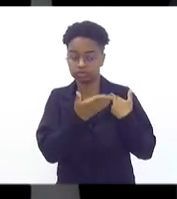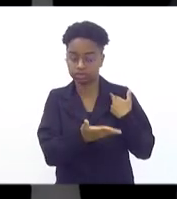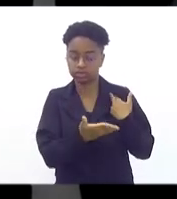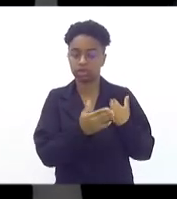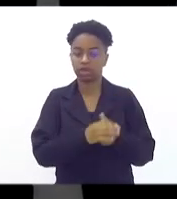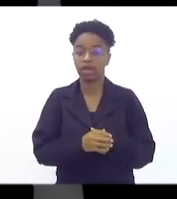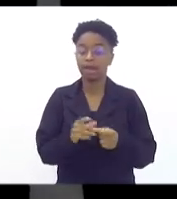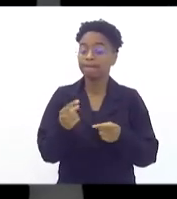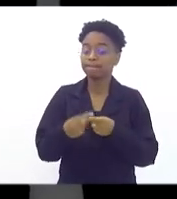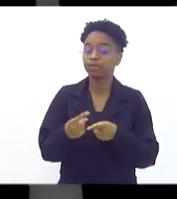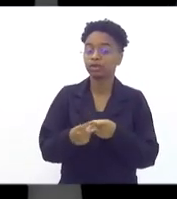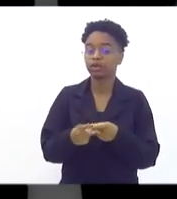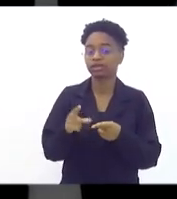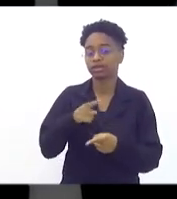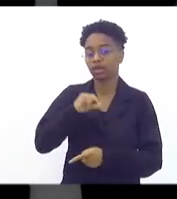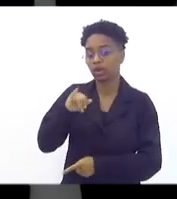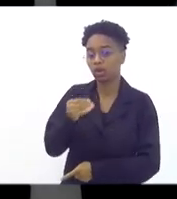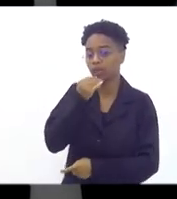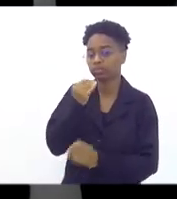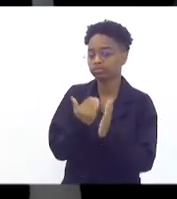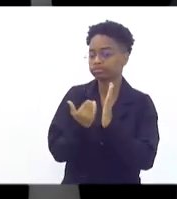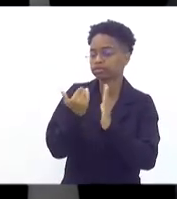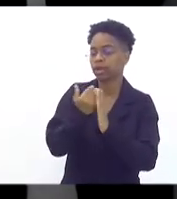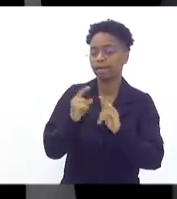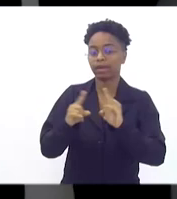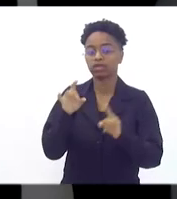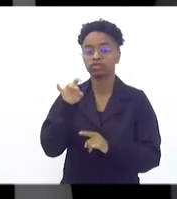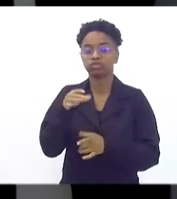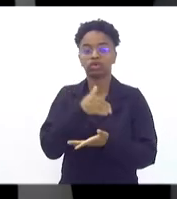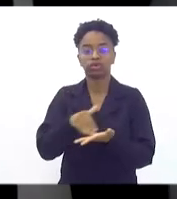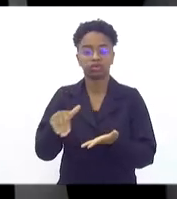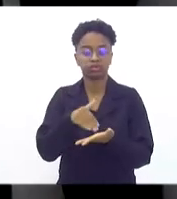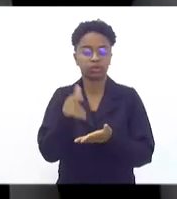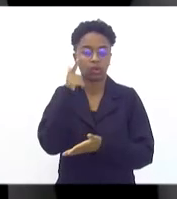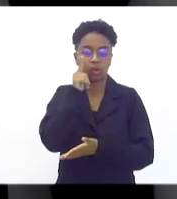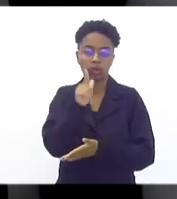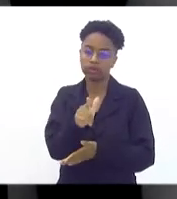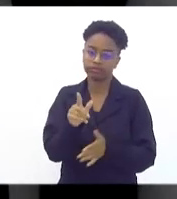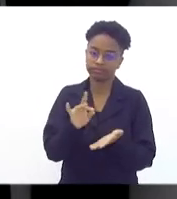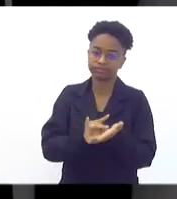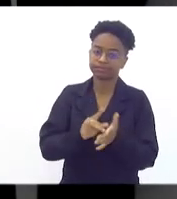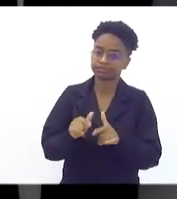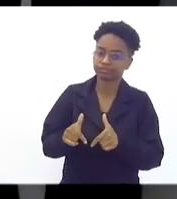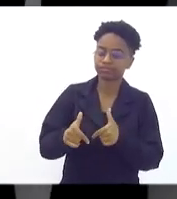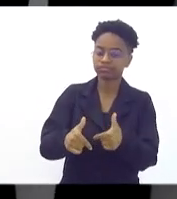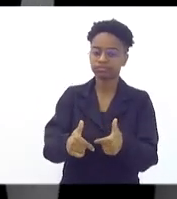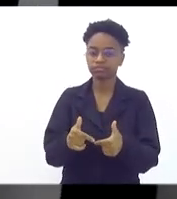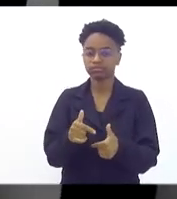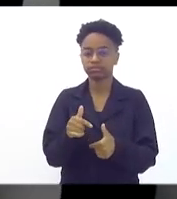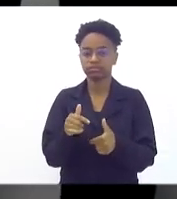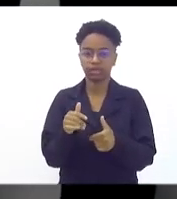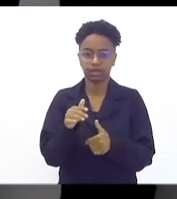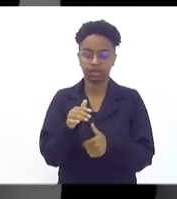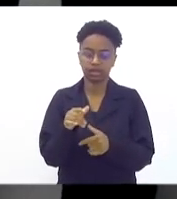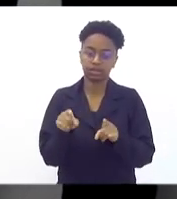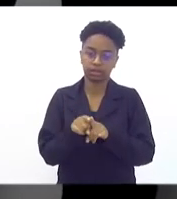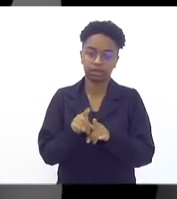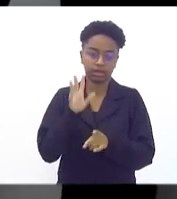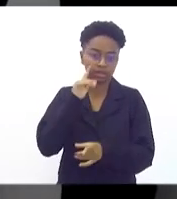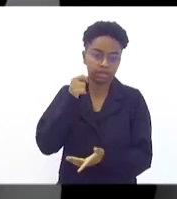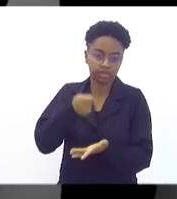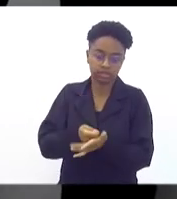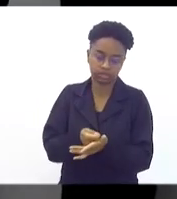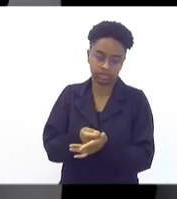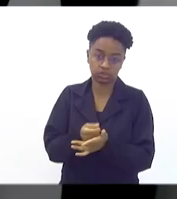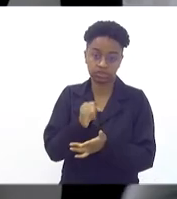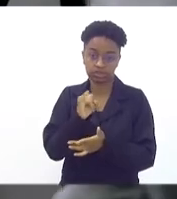ombros porque a gente tem uma grande oportunidade mas eu acho que só a secretaria tem tem capacidade de liderar Essa questão aí até a decisão sobre